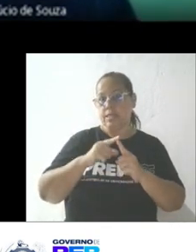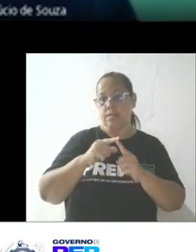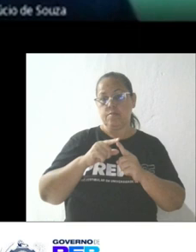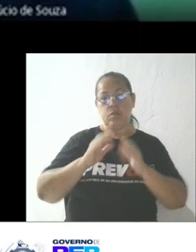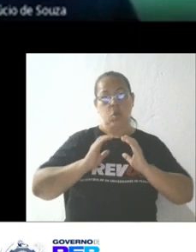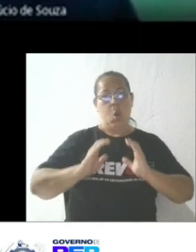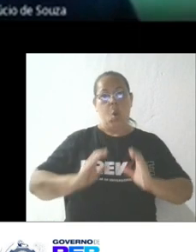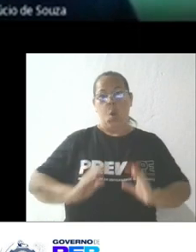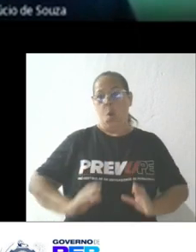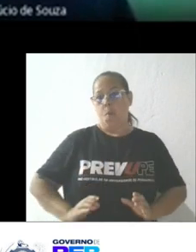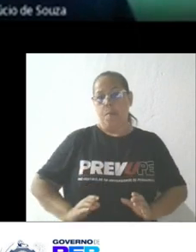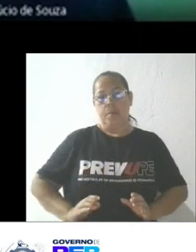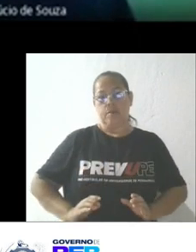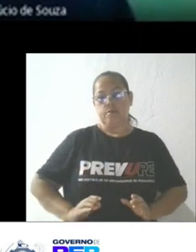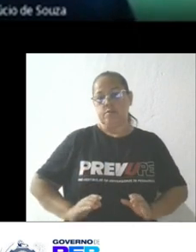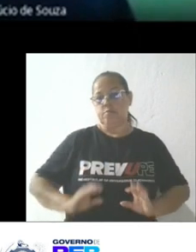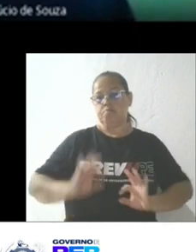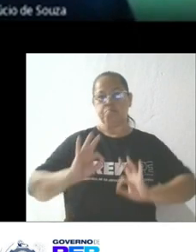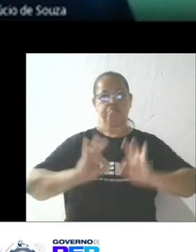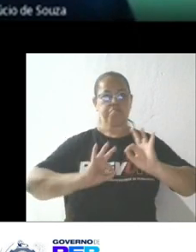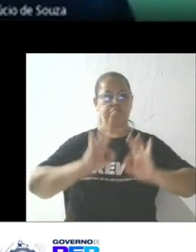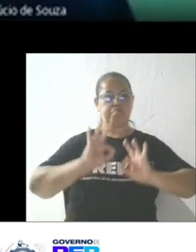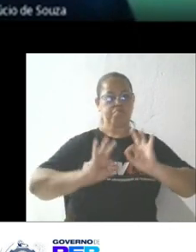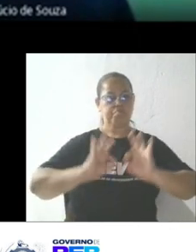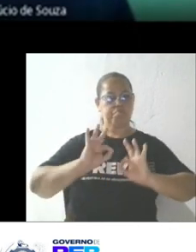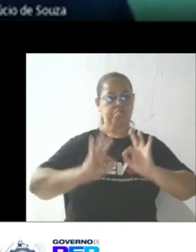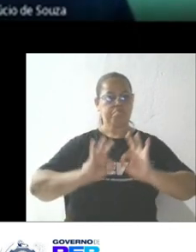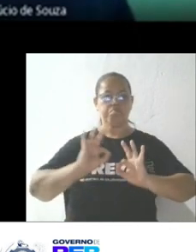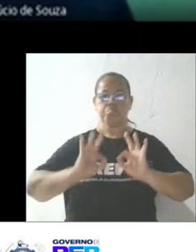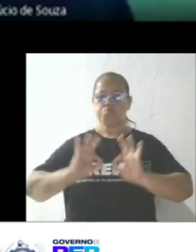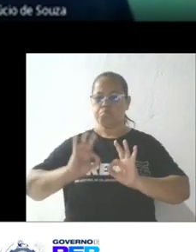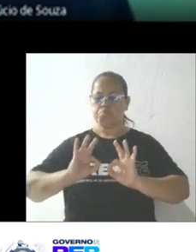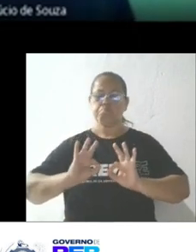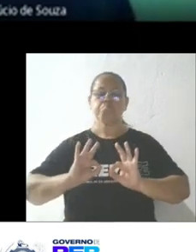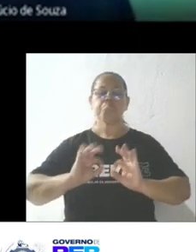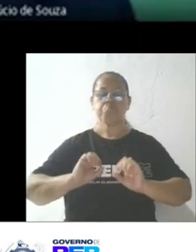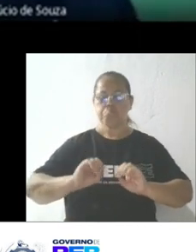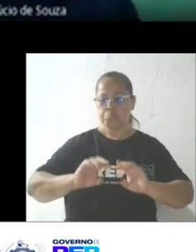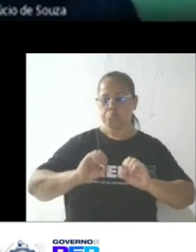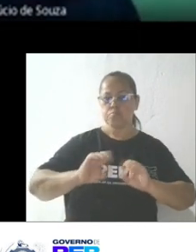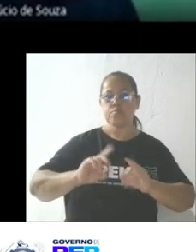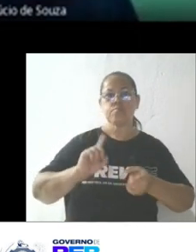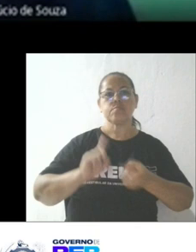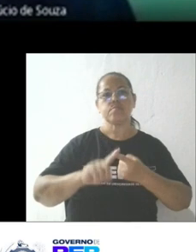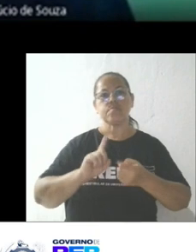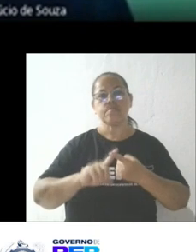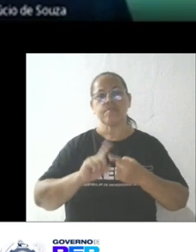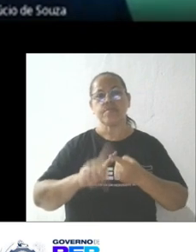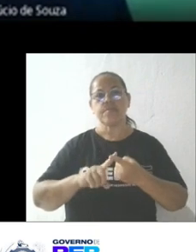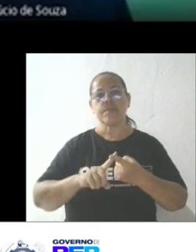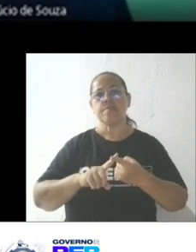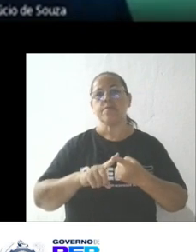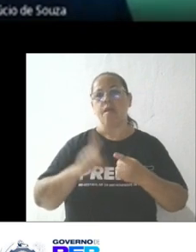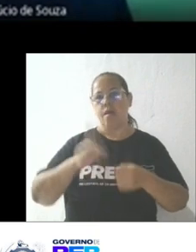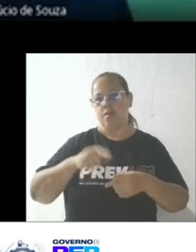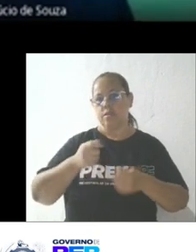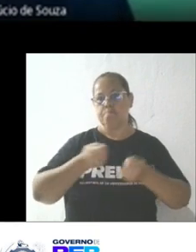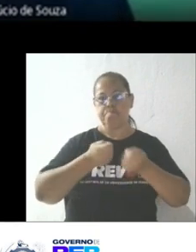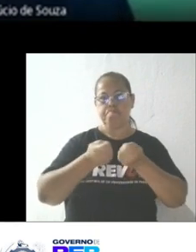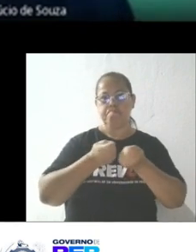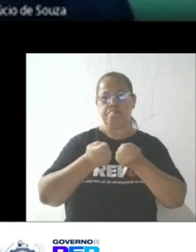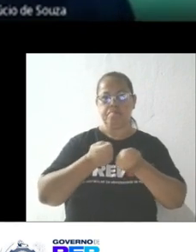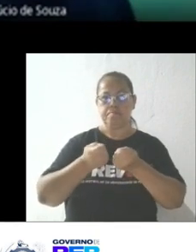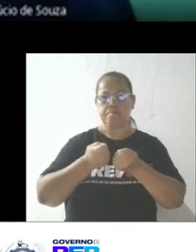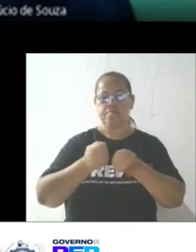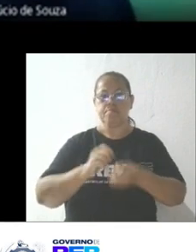disciplinador que também é um instrumento de dominação na